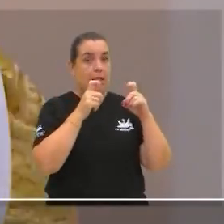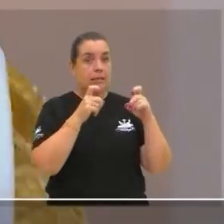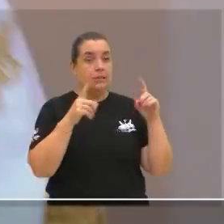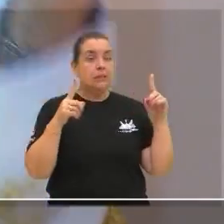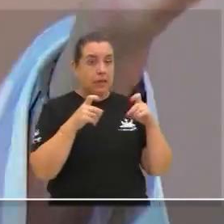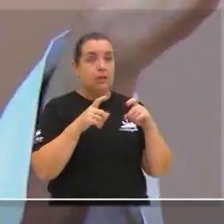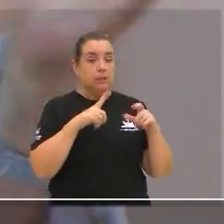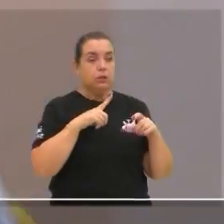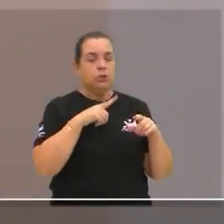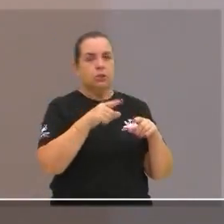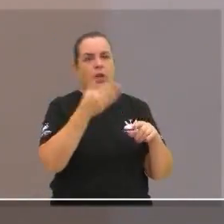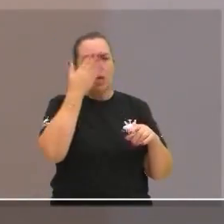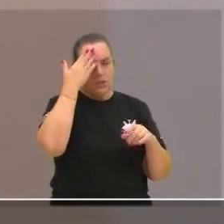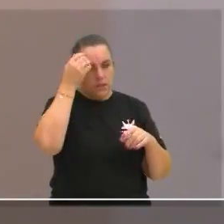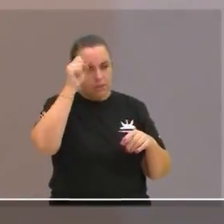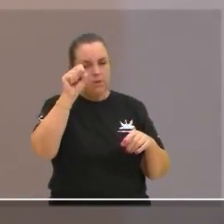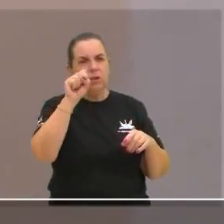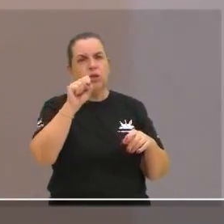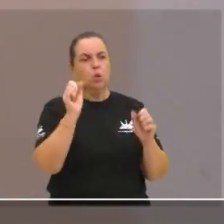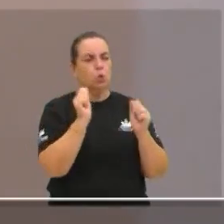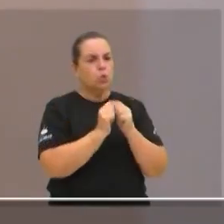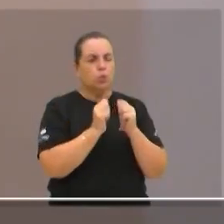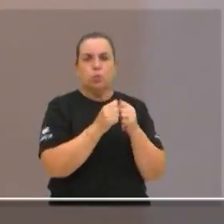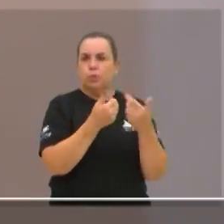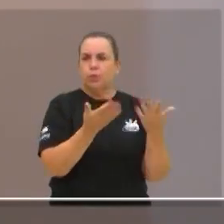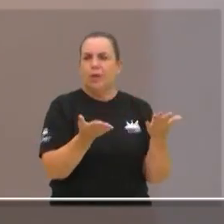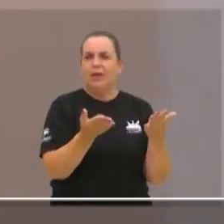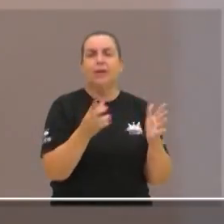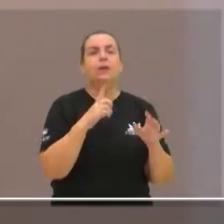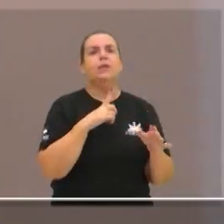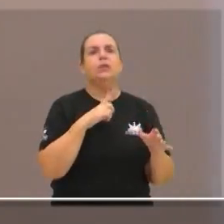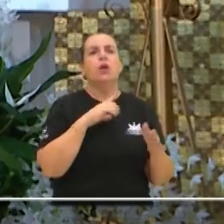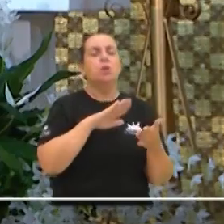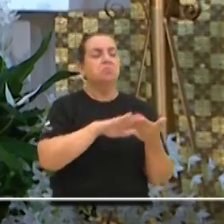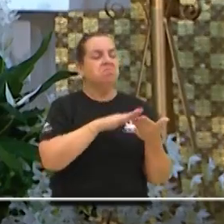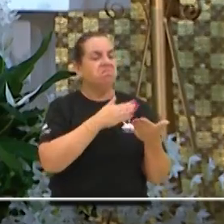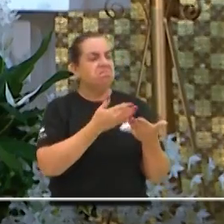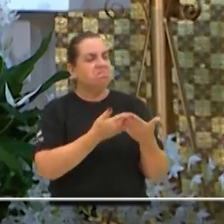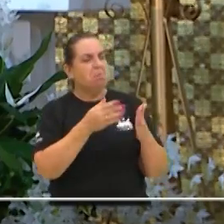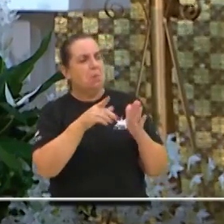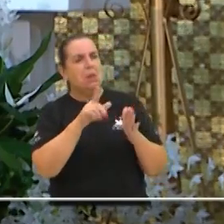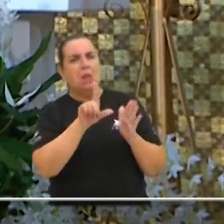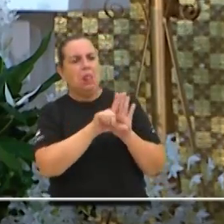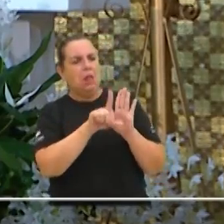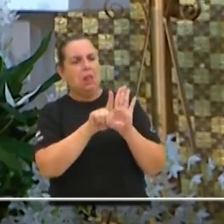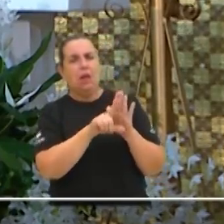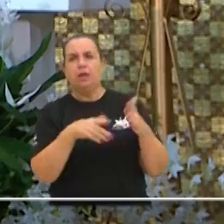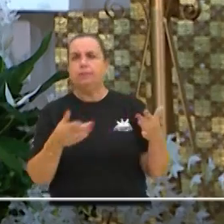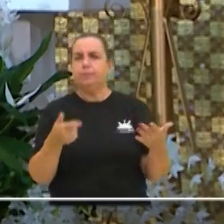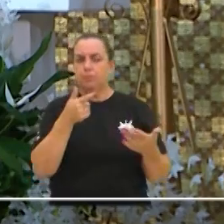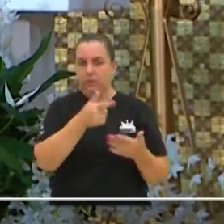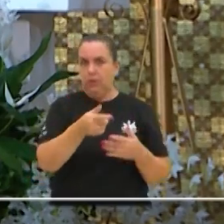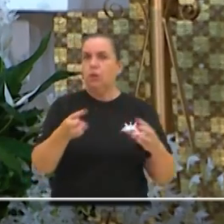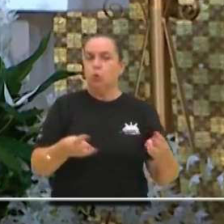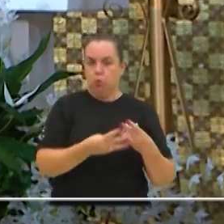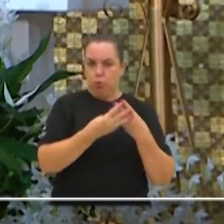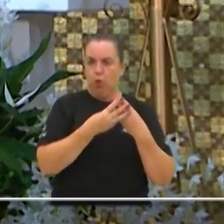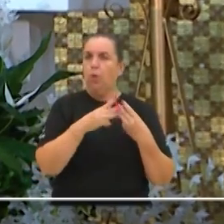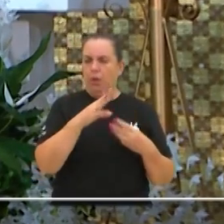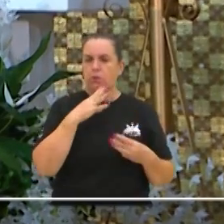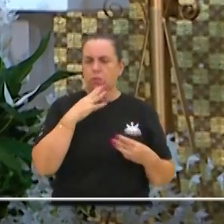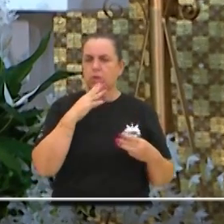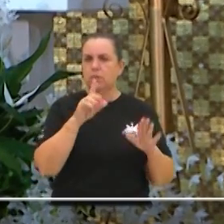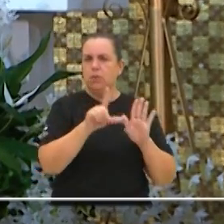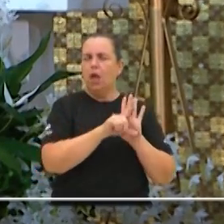tinha sábios ao seu favor, tinha intérpretes da lei. Ele era judeu, ele